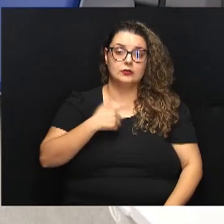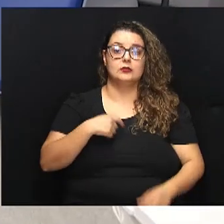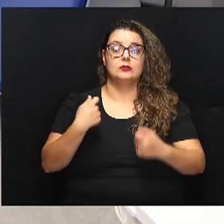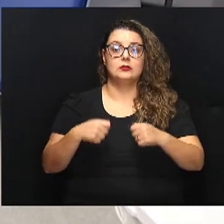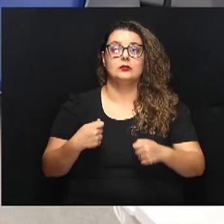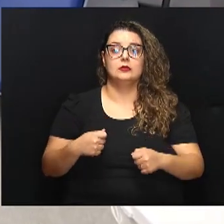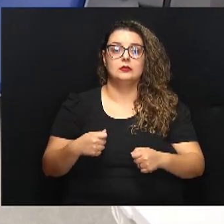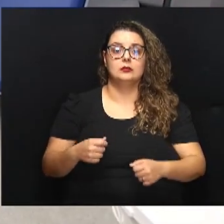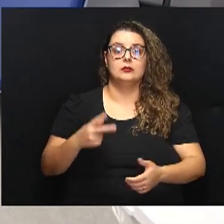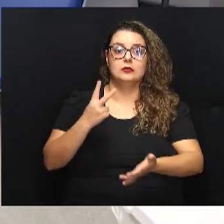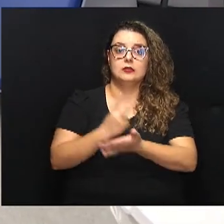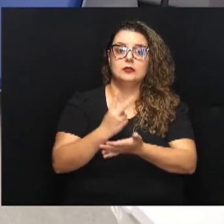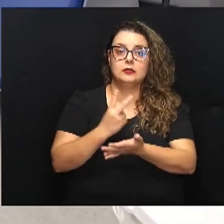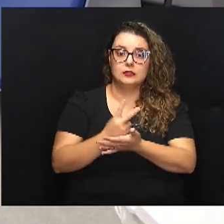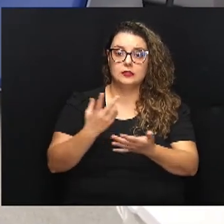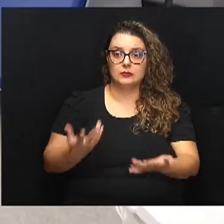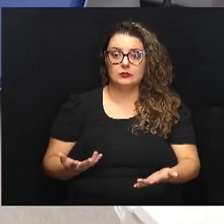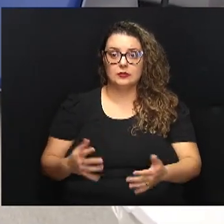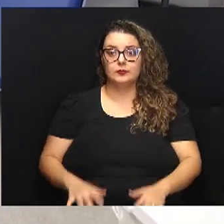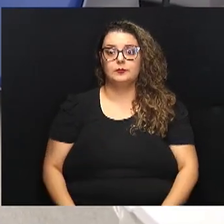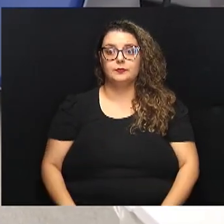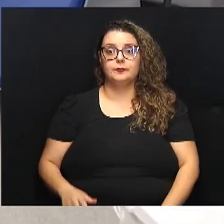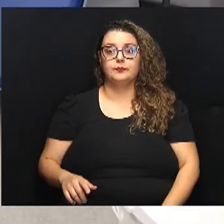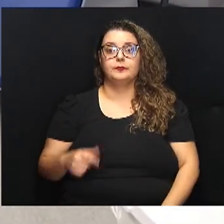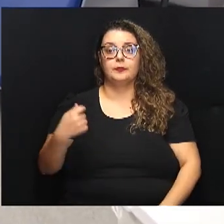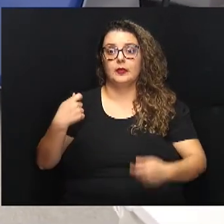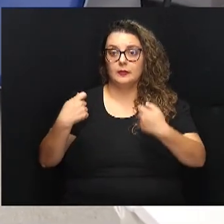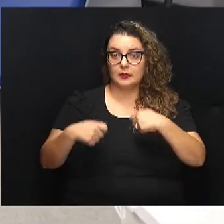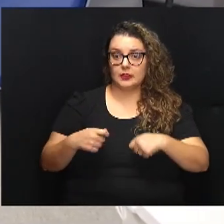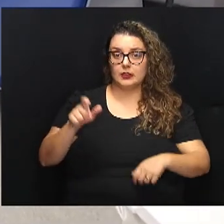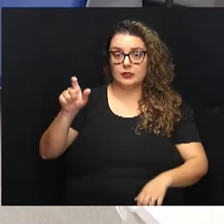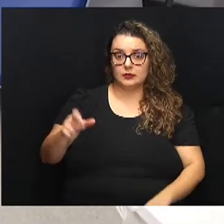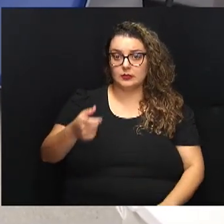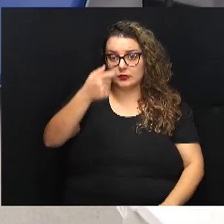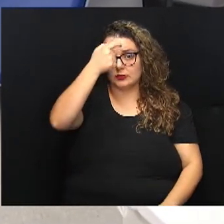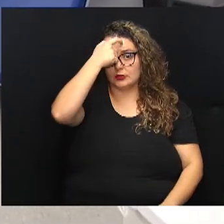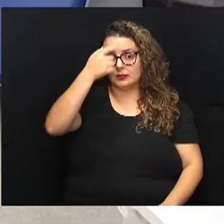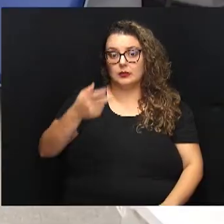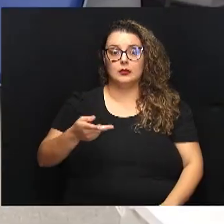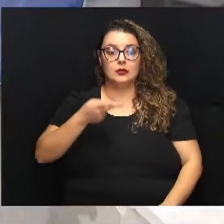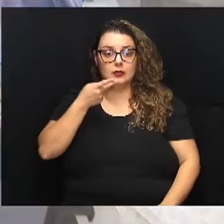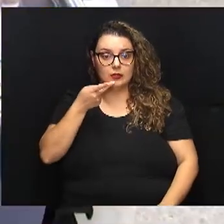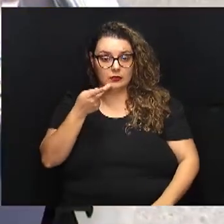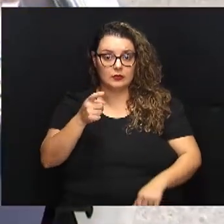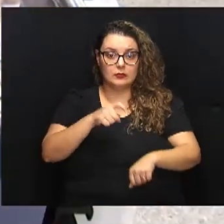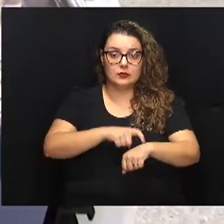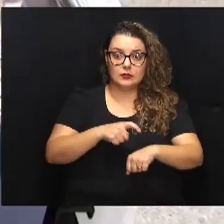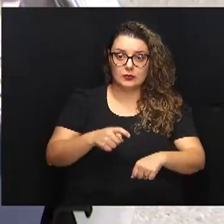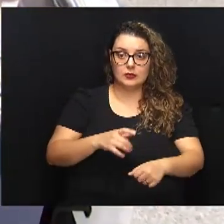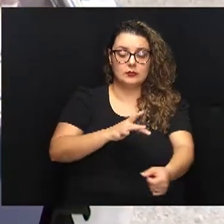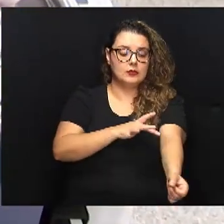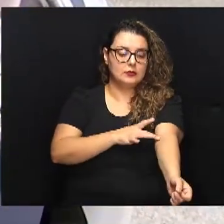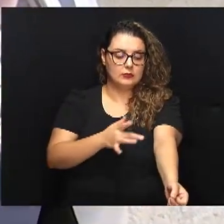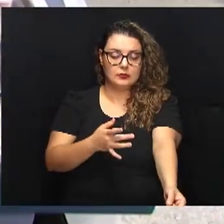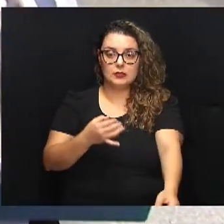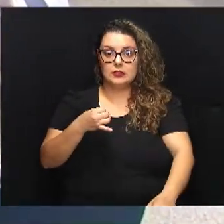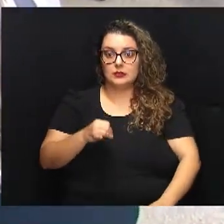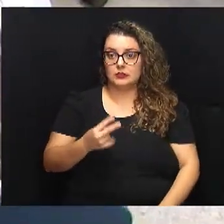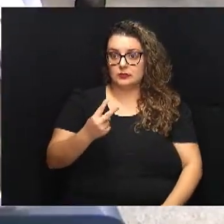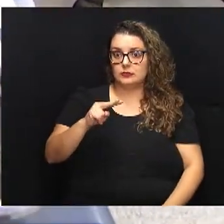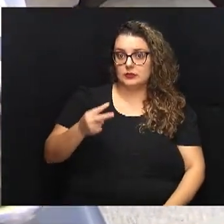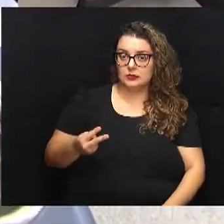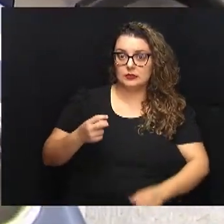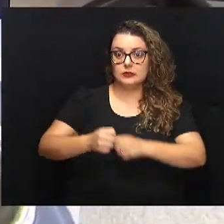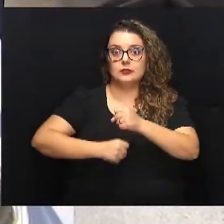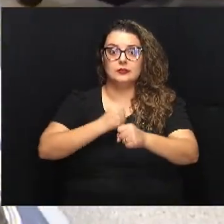uma regularidade. A gente precisa que esse doador de fato se conscientize. Então agora falando dos tempos de doação. Se doar 2 vezes no ano, a gente já